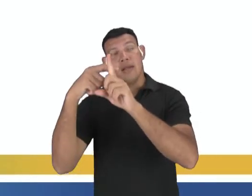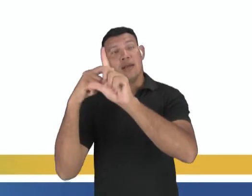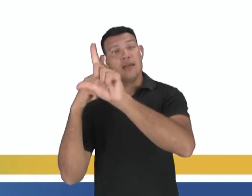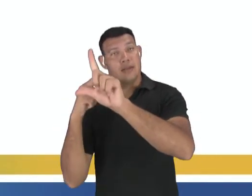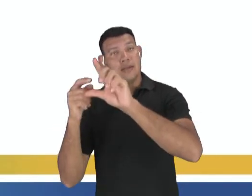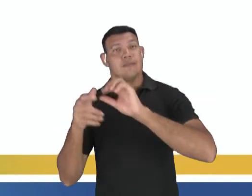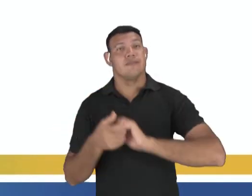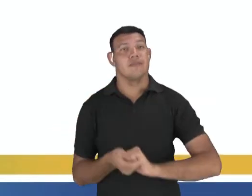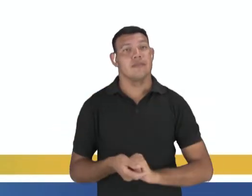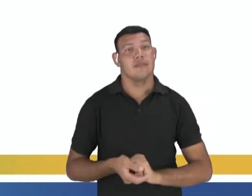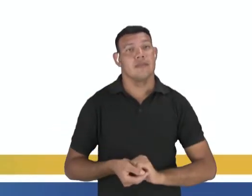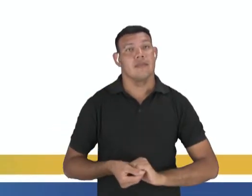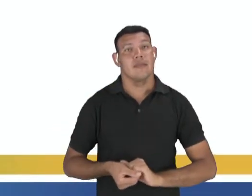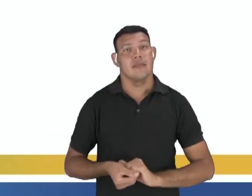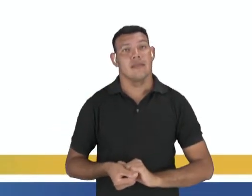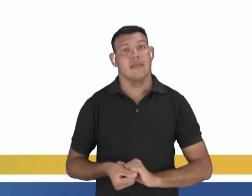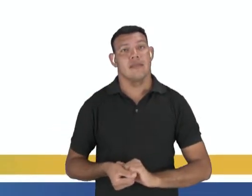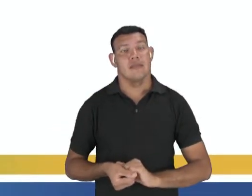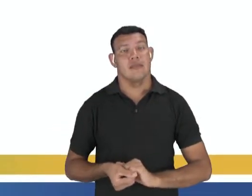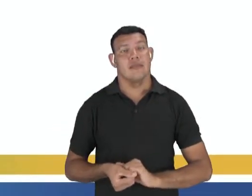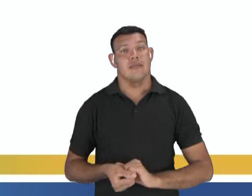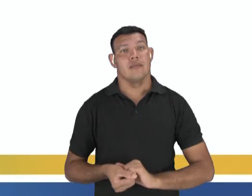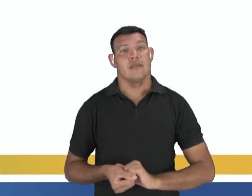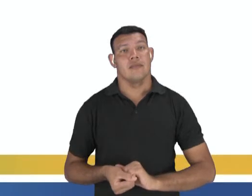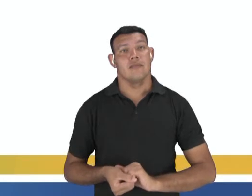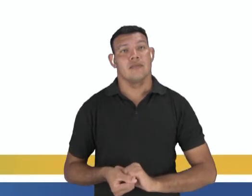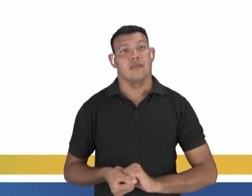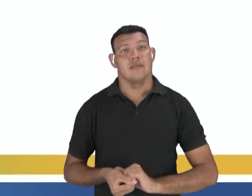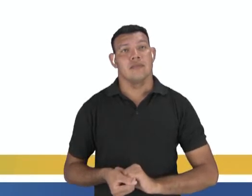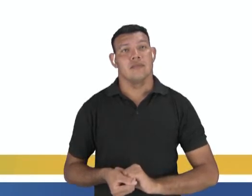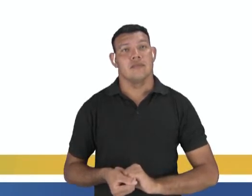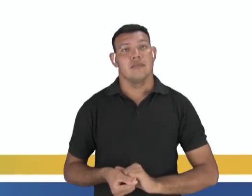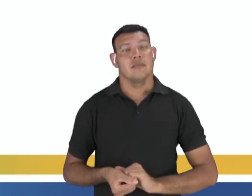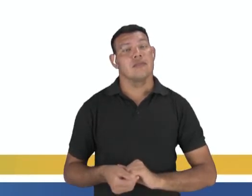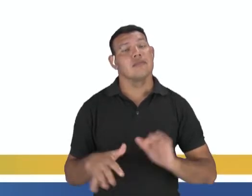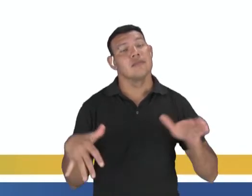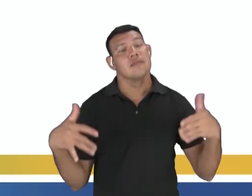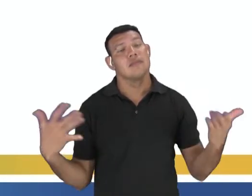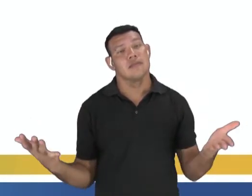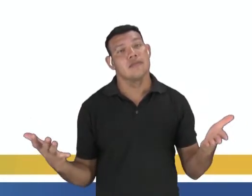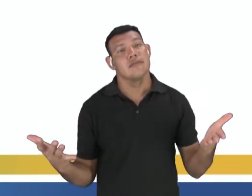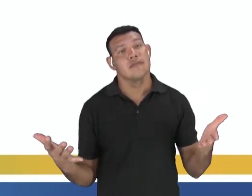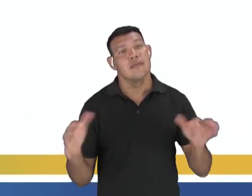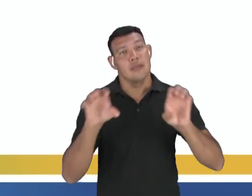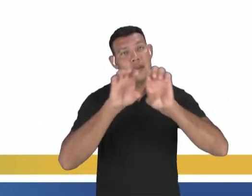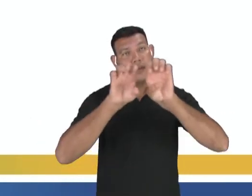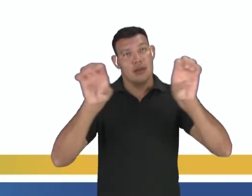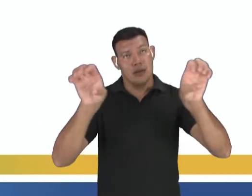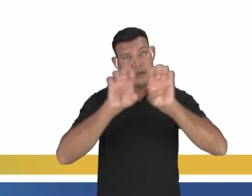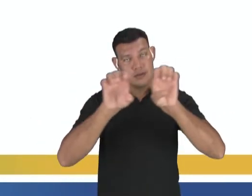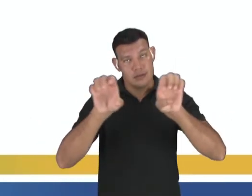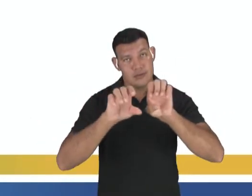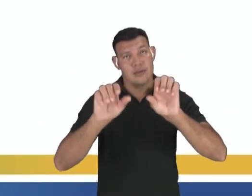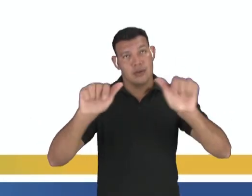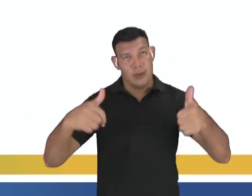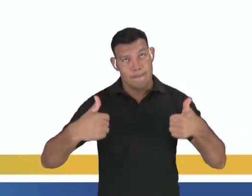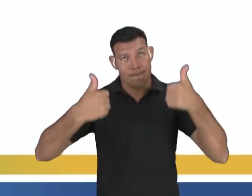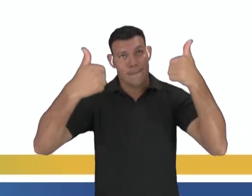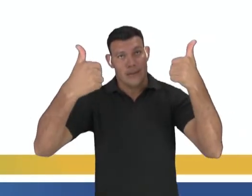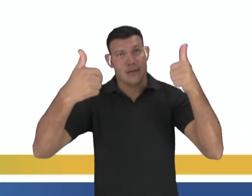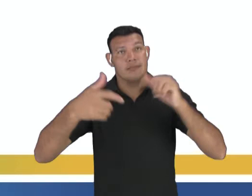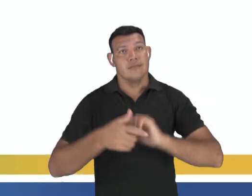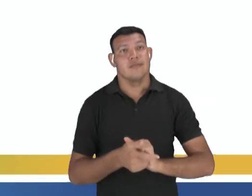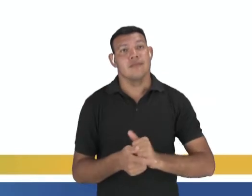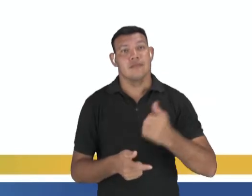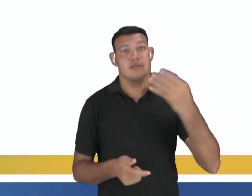o seu perímetro é 12 mais 6 mais L, que dá 40. O que eu tenho aí? Uma famosa equação do primeiro